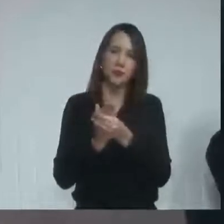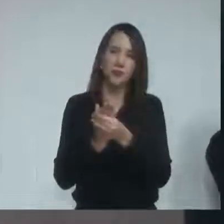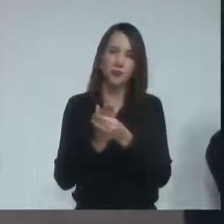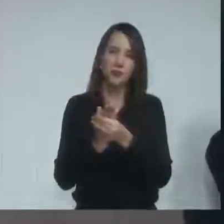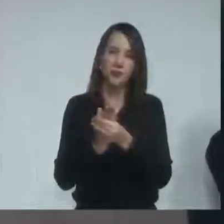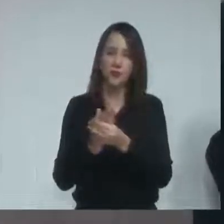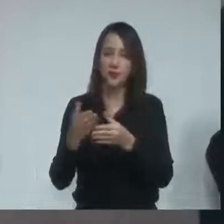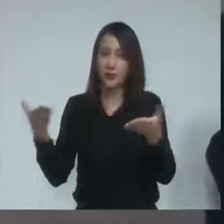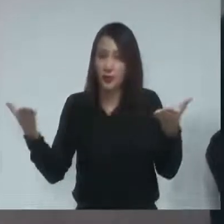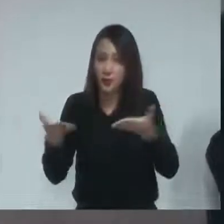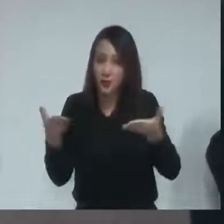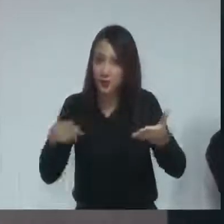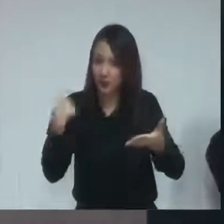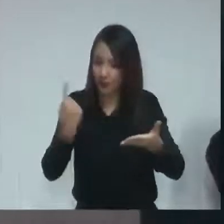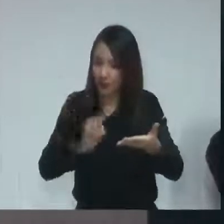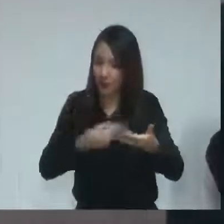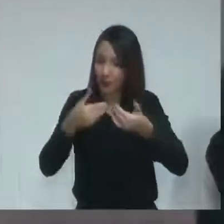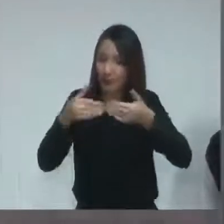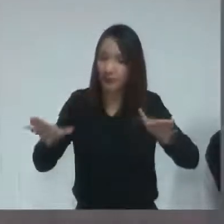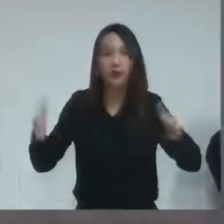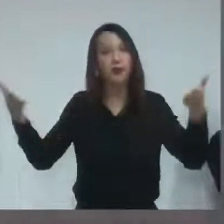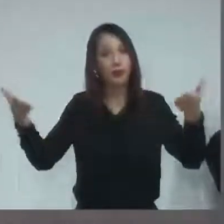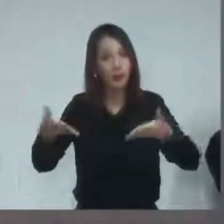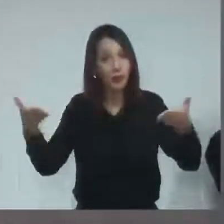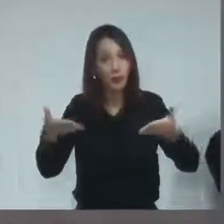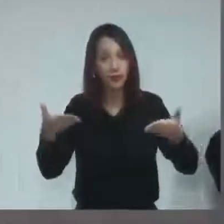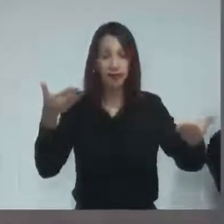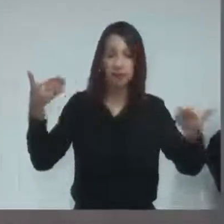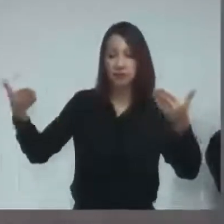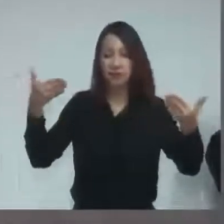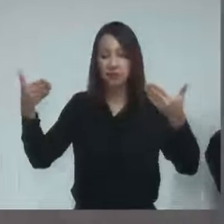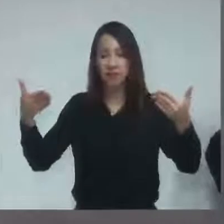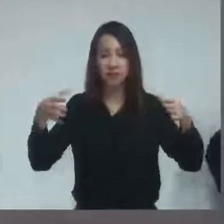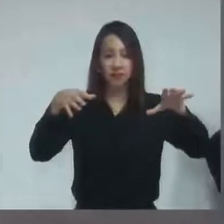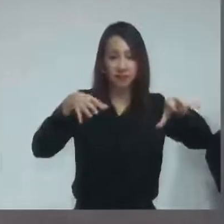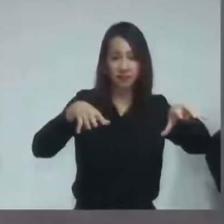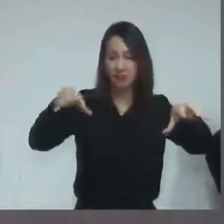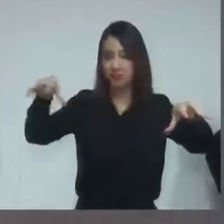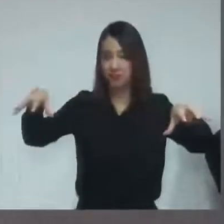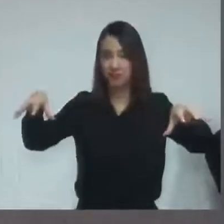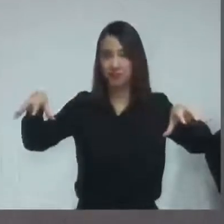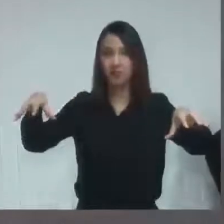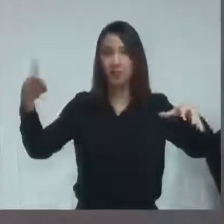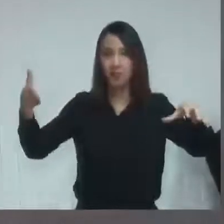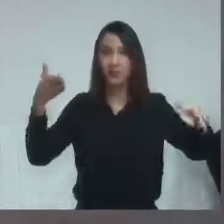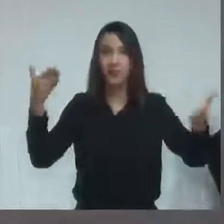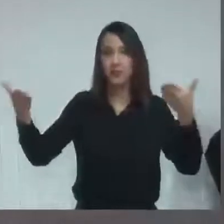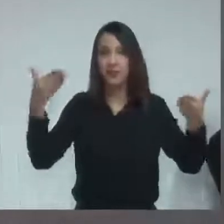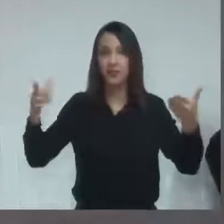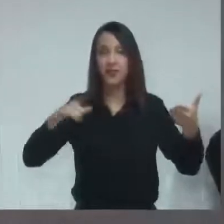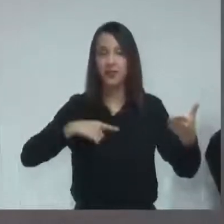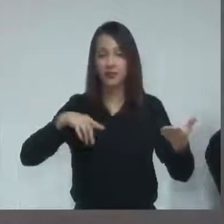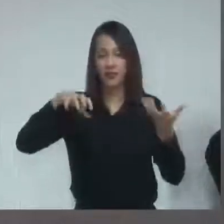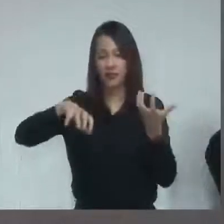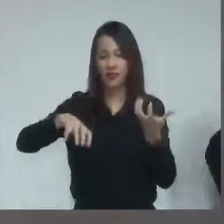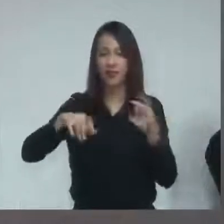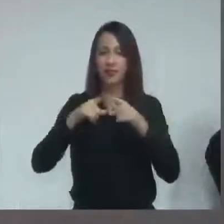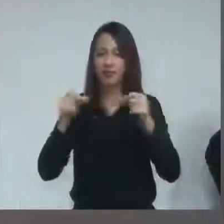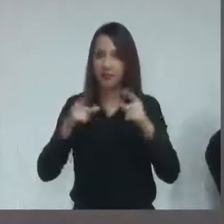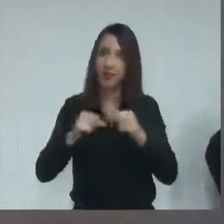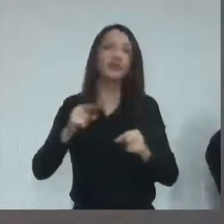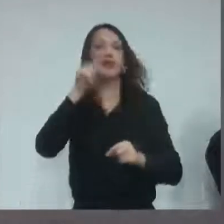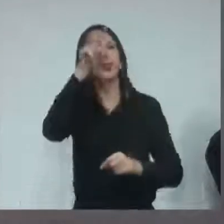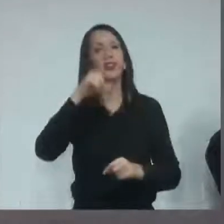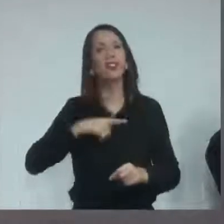nós abrimos hoje, fazendo uma analogia com o processo nacional, foi o impeachment, né? Então, isso tem que